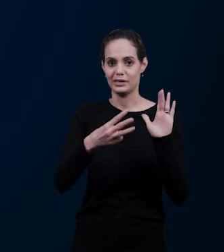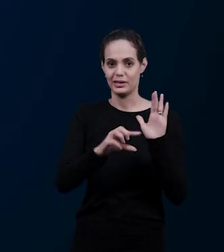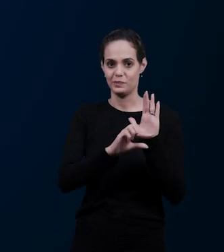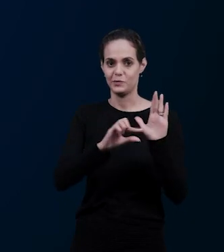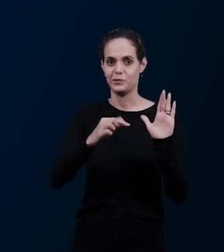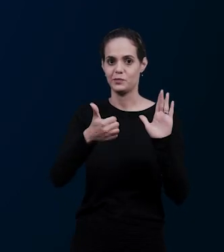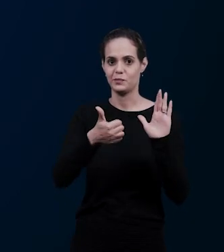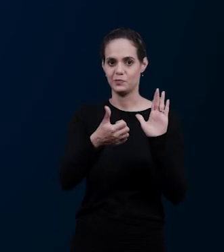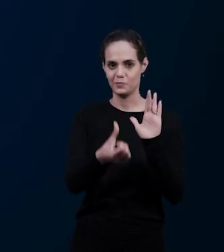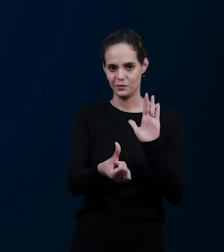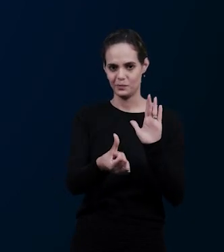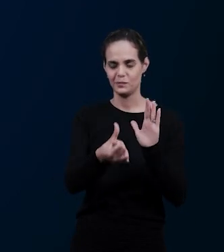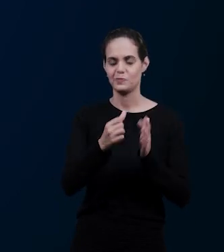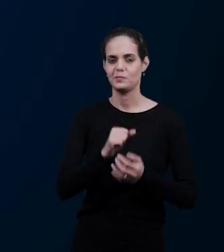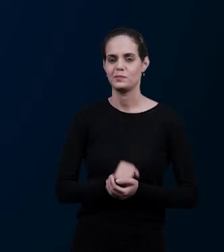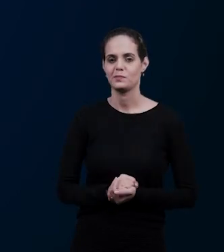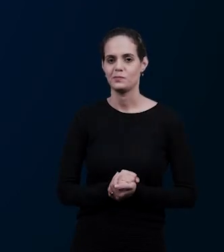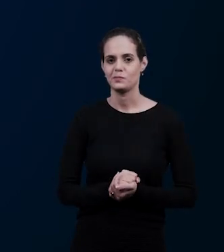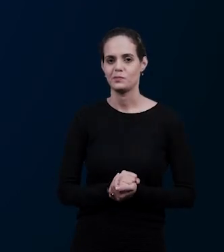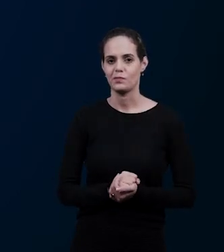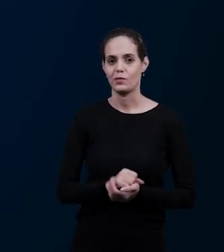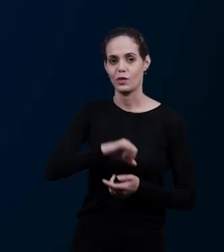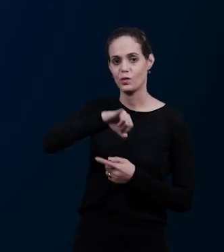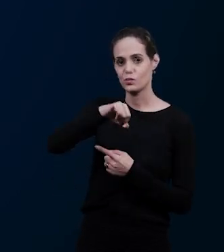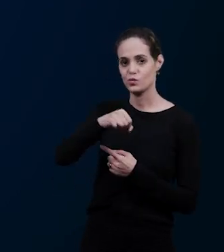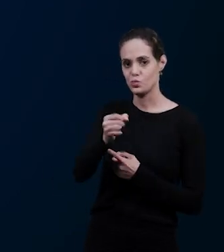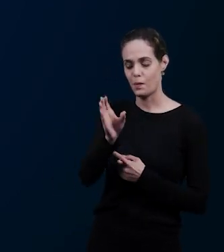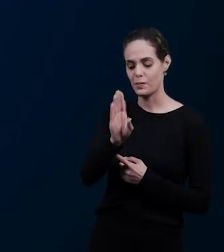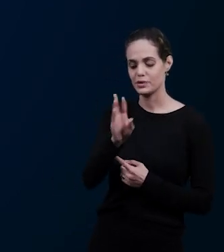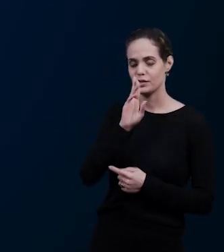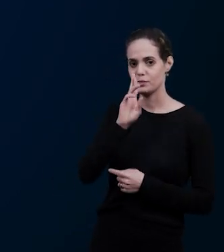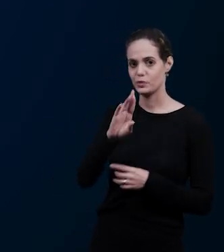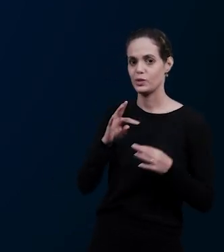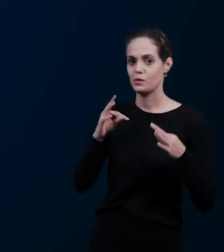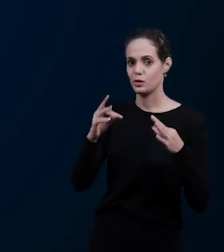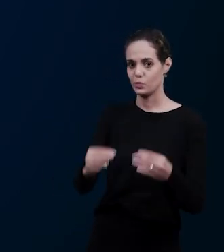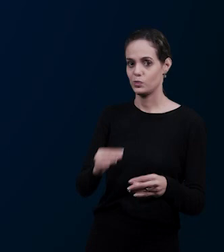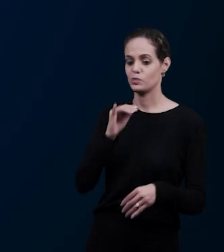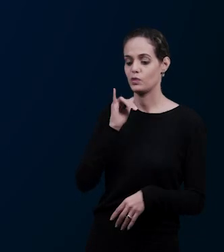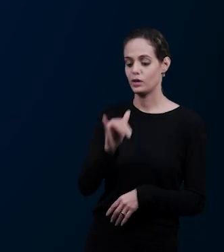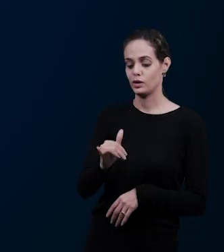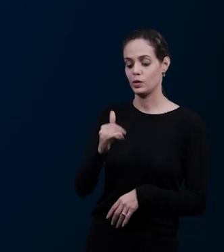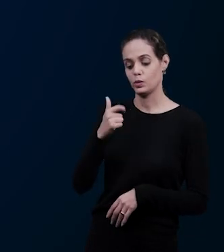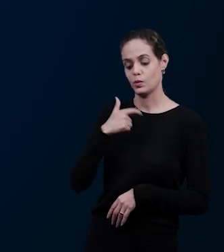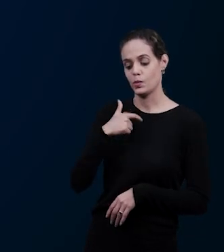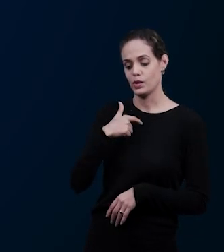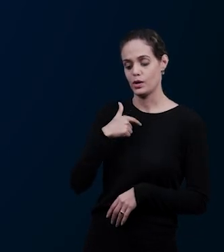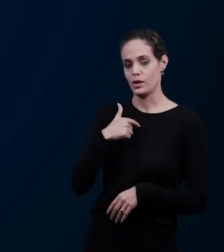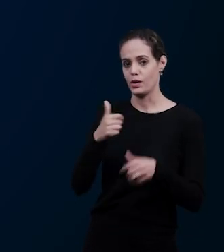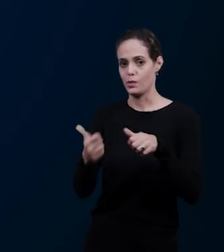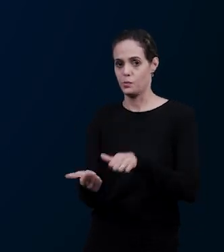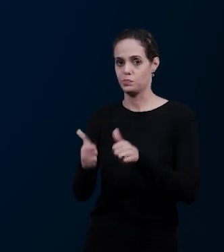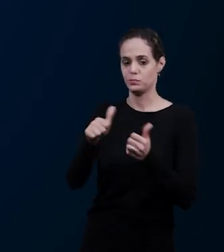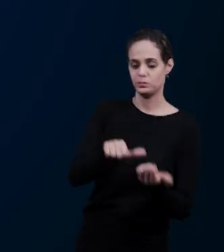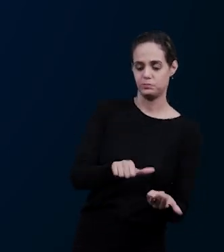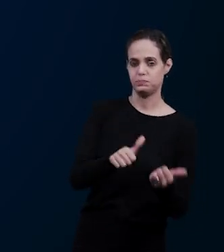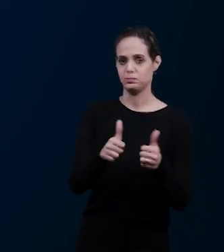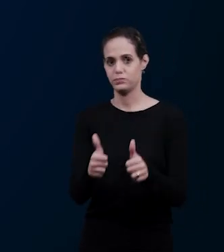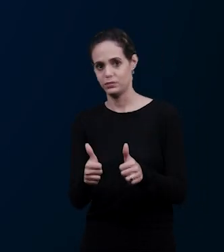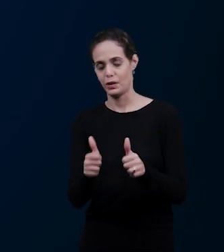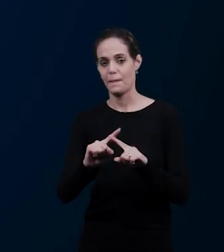3, versículo 16, diz: respondeu João a todos, dizendo: eu, na